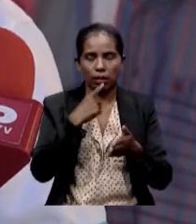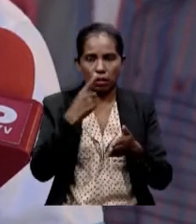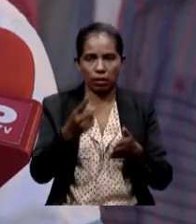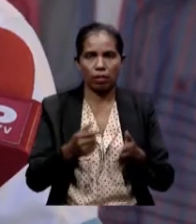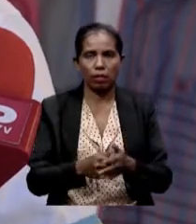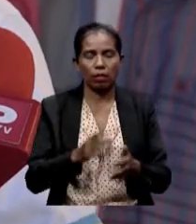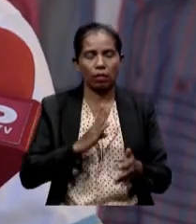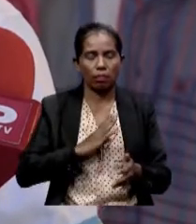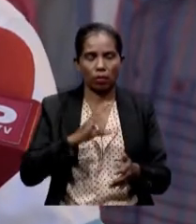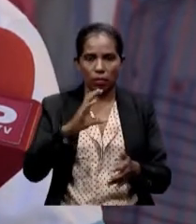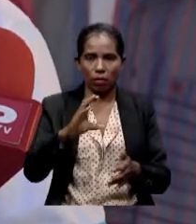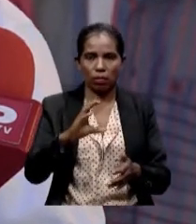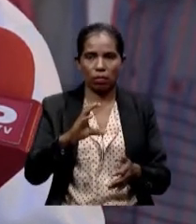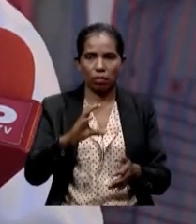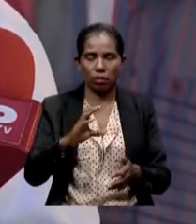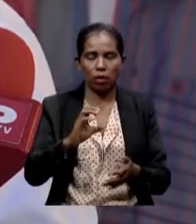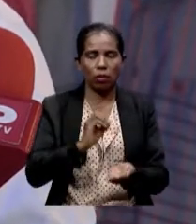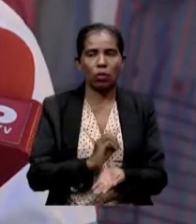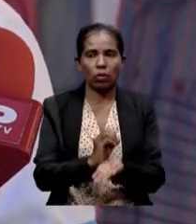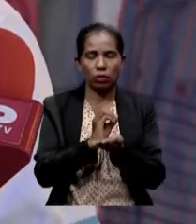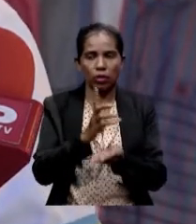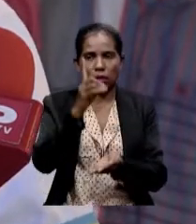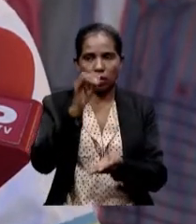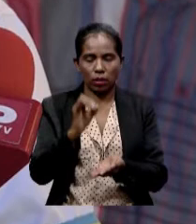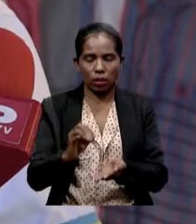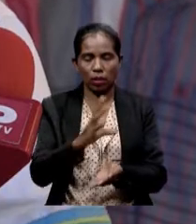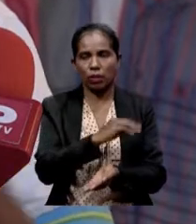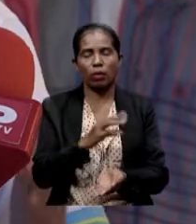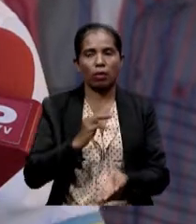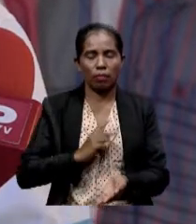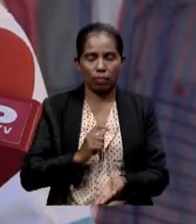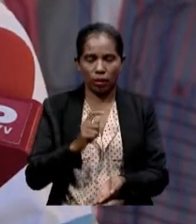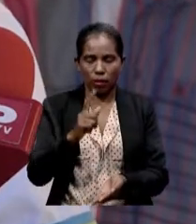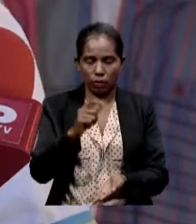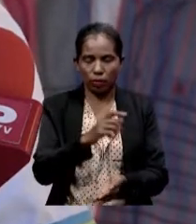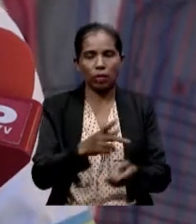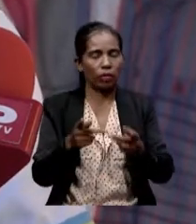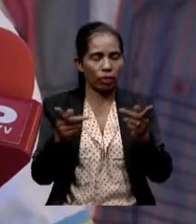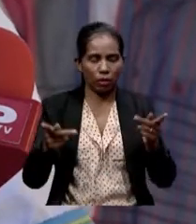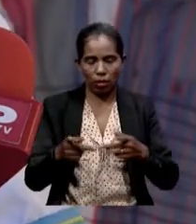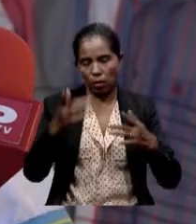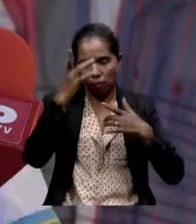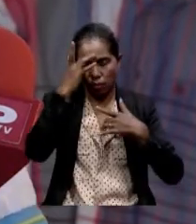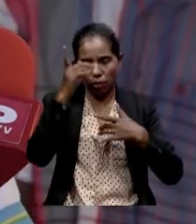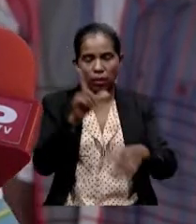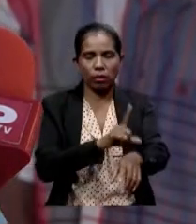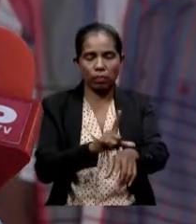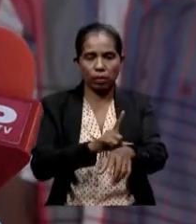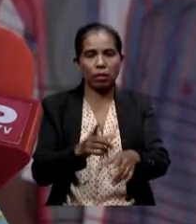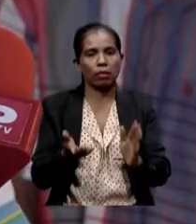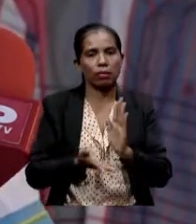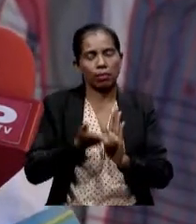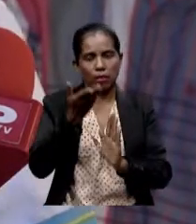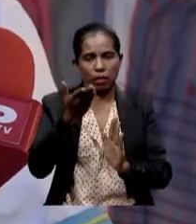bakau okusi dili no mana tutu. Ida ne sai hela area nebe ma moras lepra se iha.